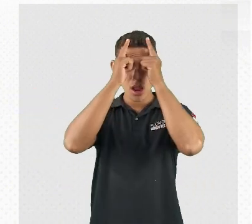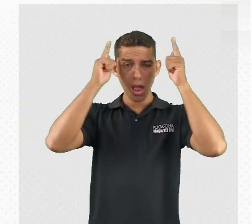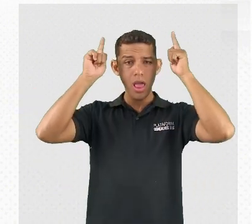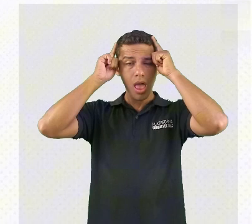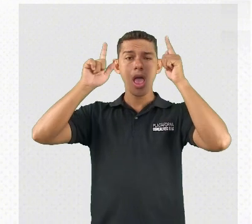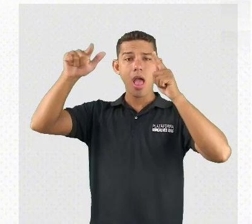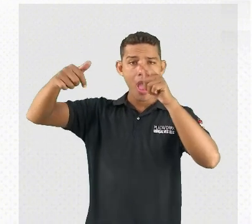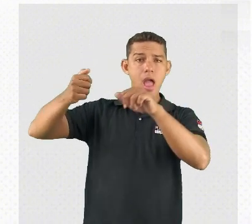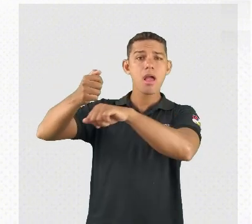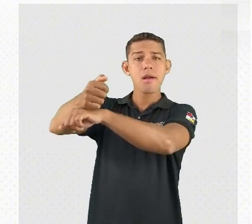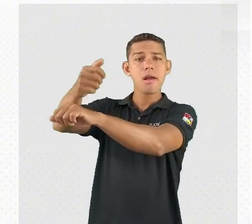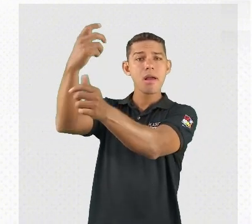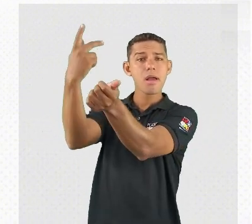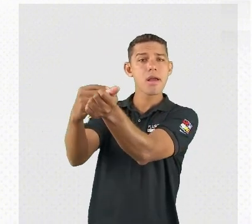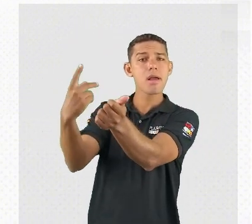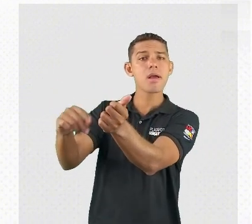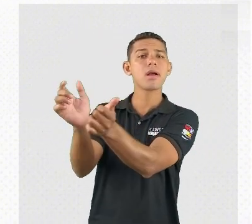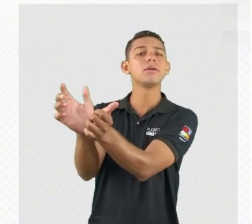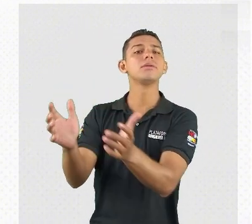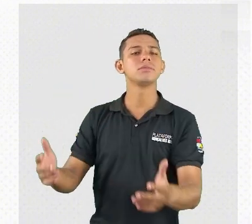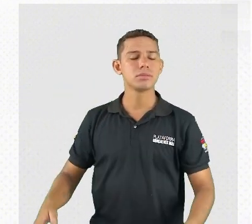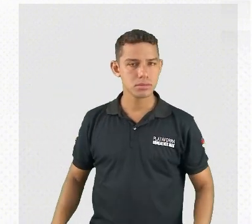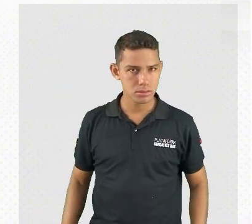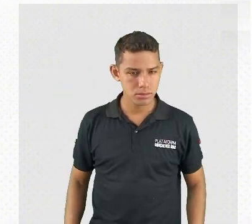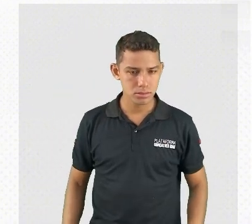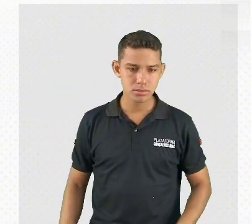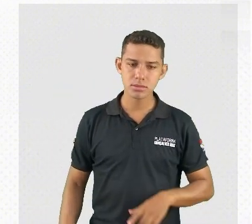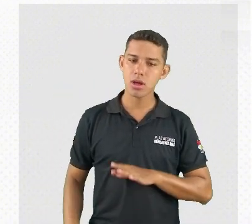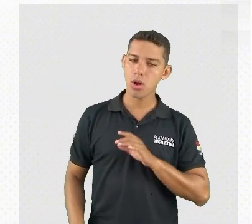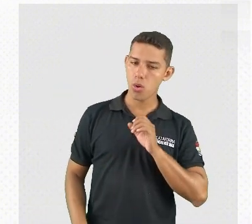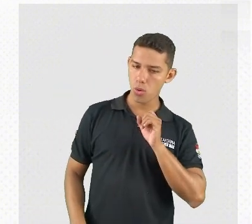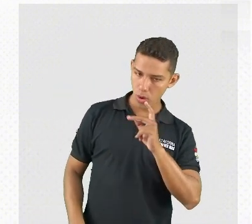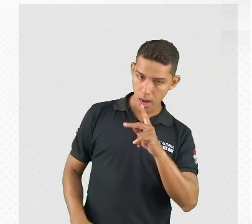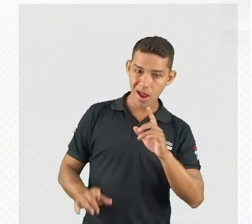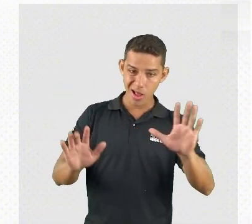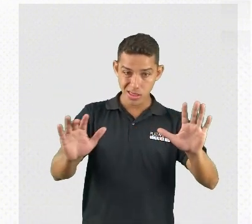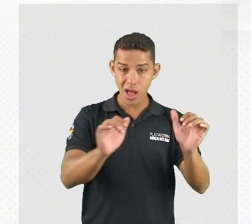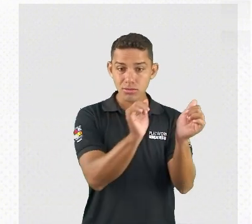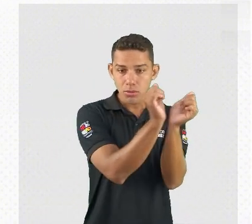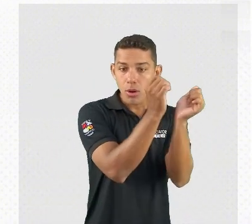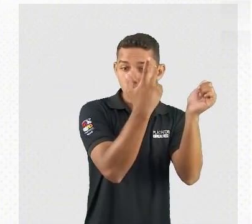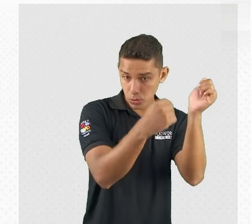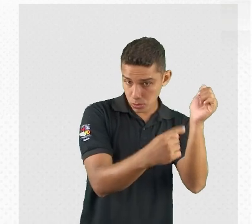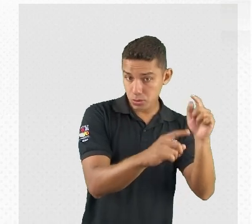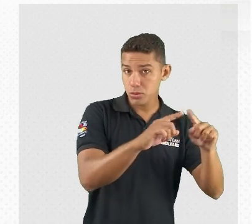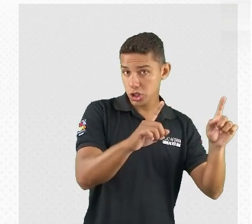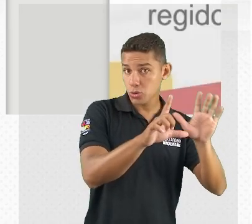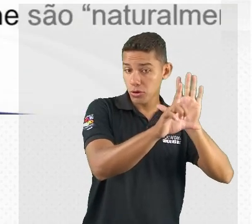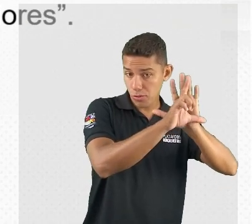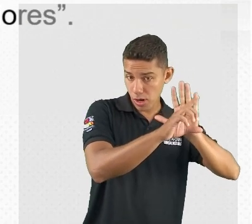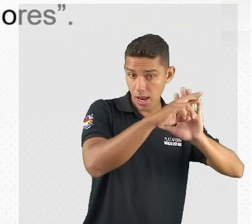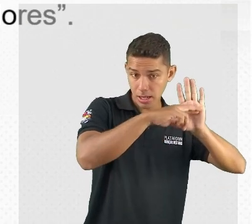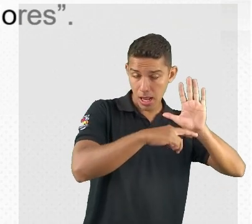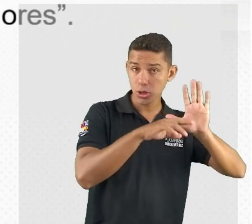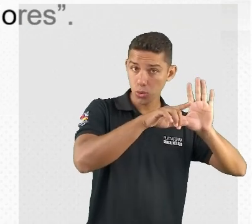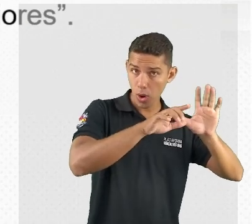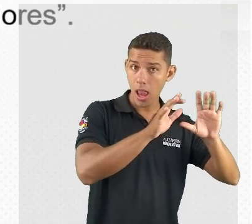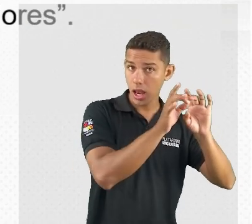natural, segundo eles. Há homens que por natureza são livres e outros que por natureza são escravos, tá?